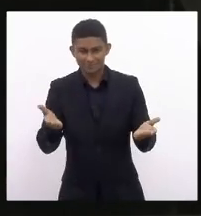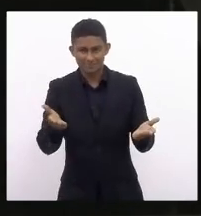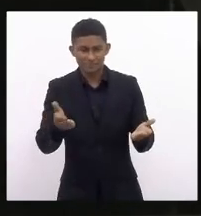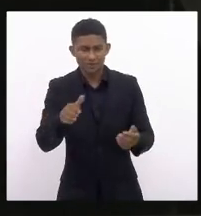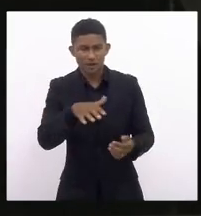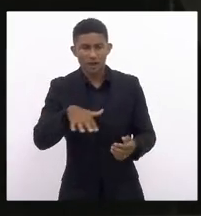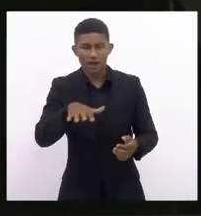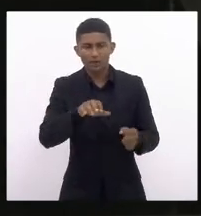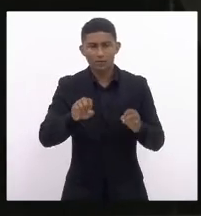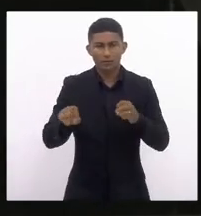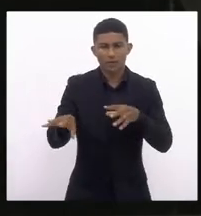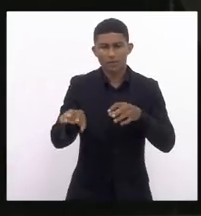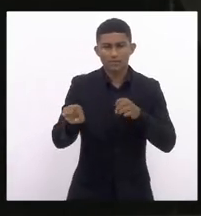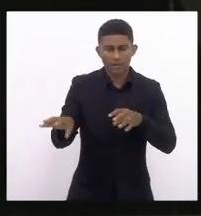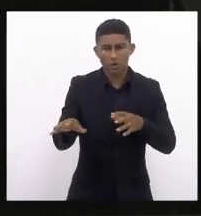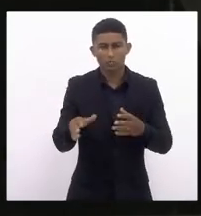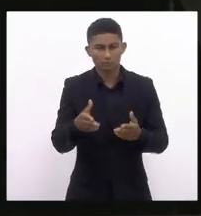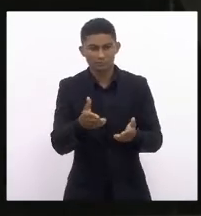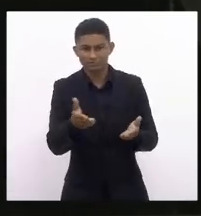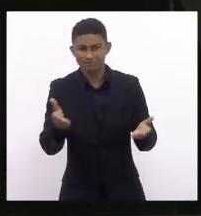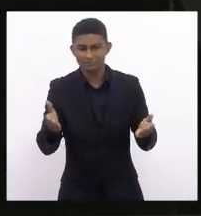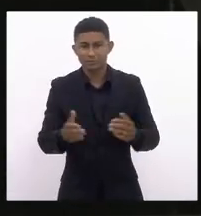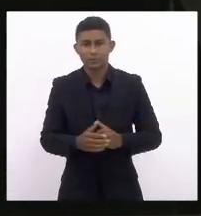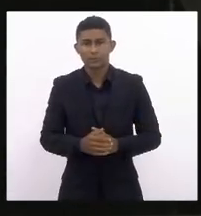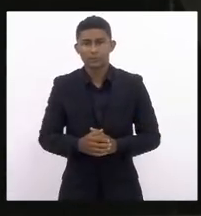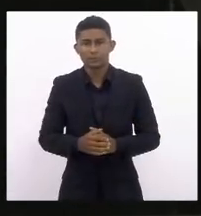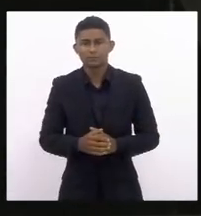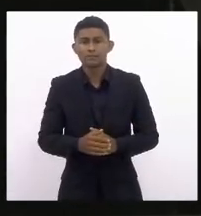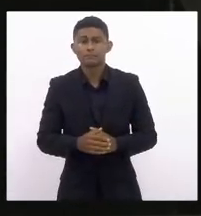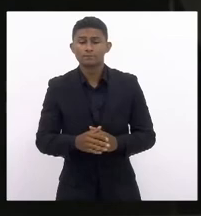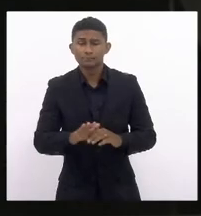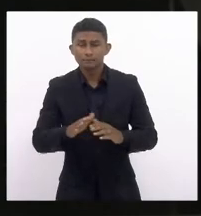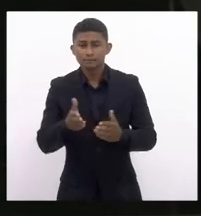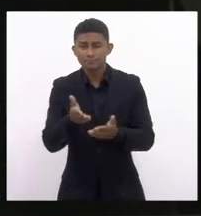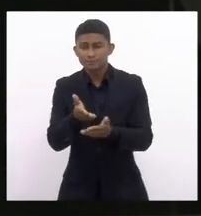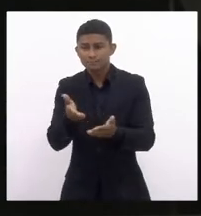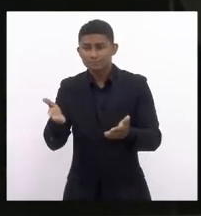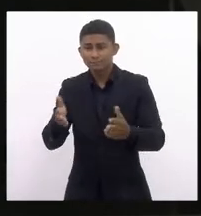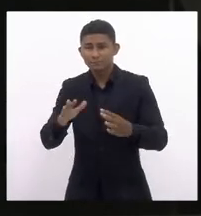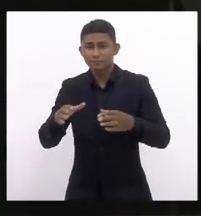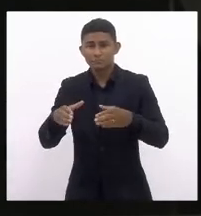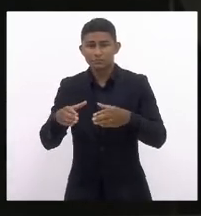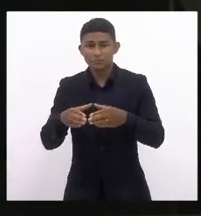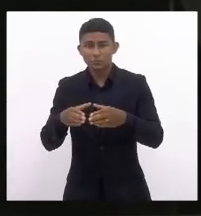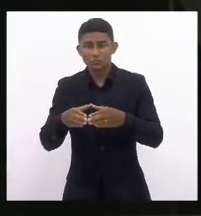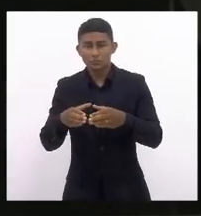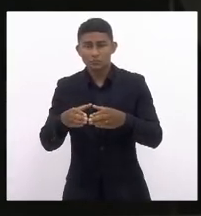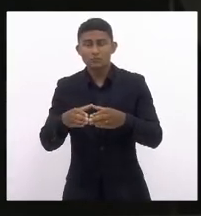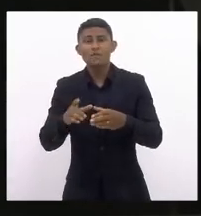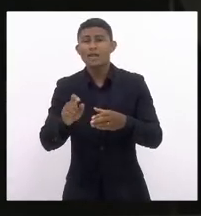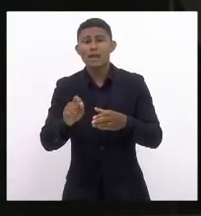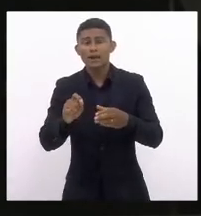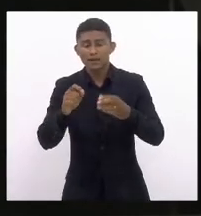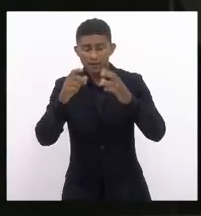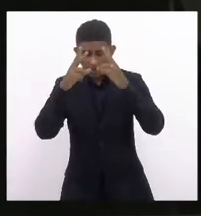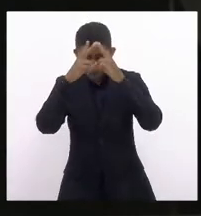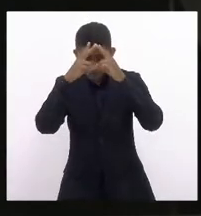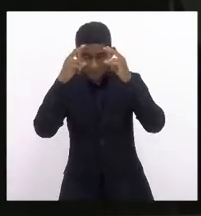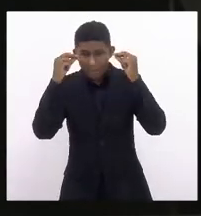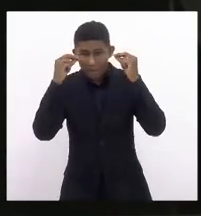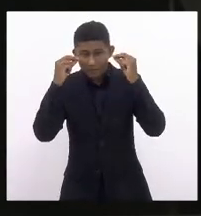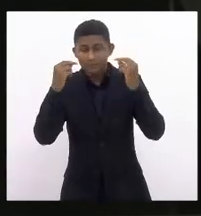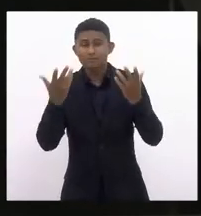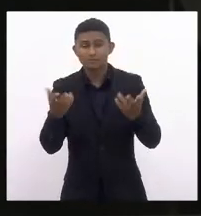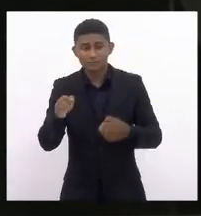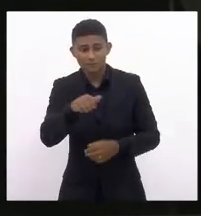educação, esses profissionais de enfermagem estão na área da saúde, que é uma área